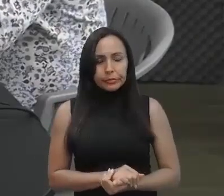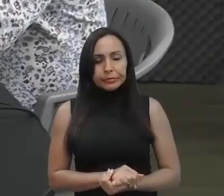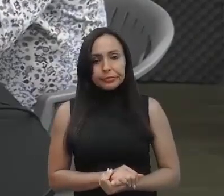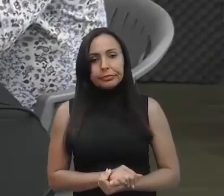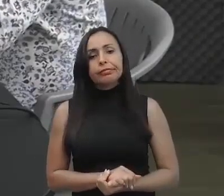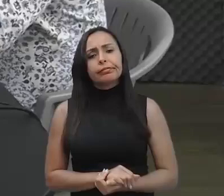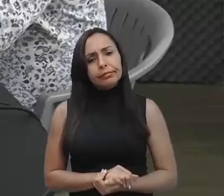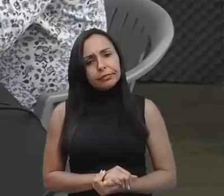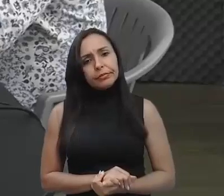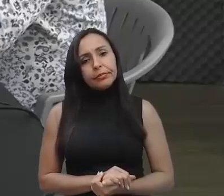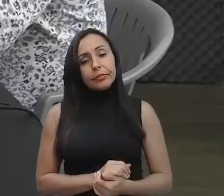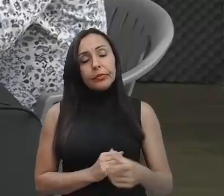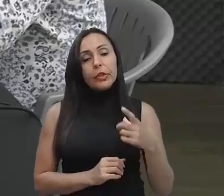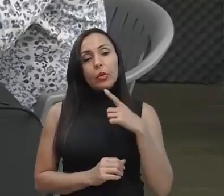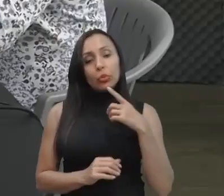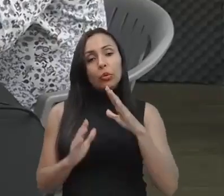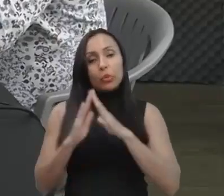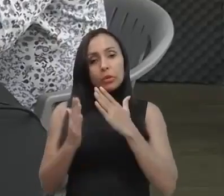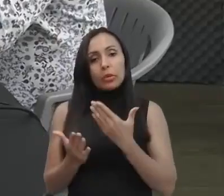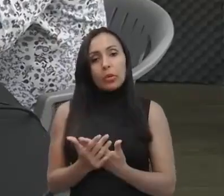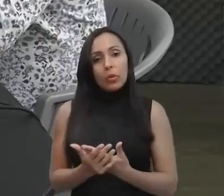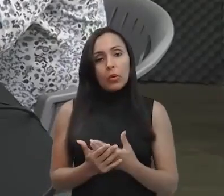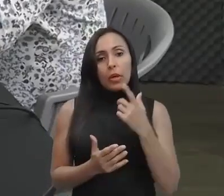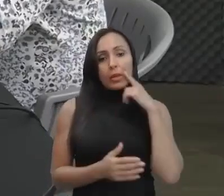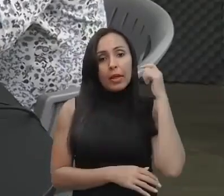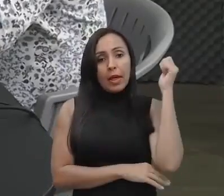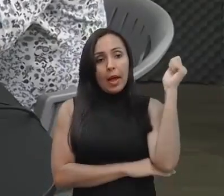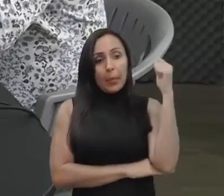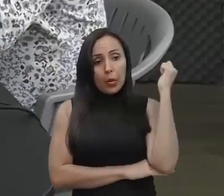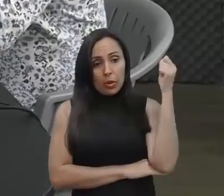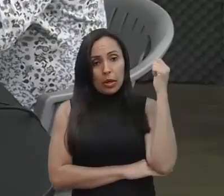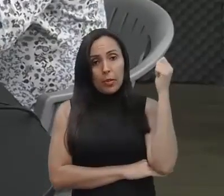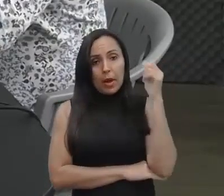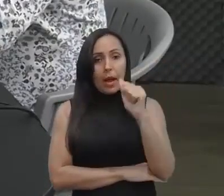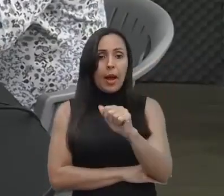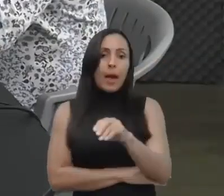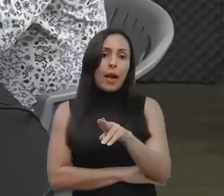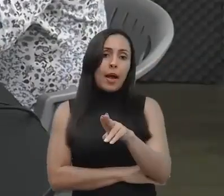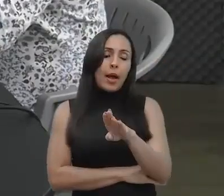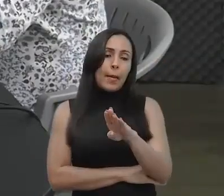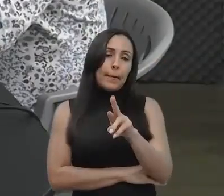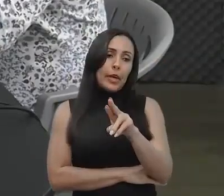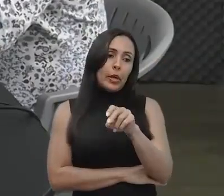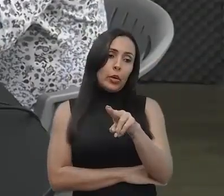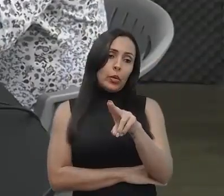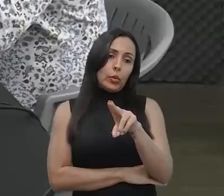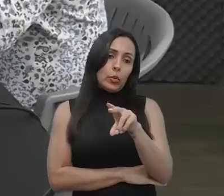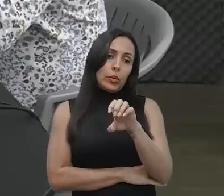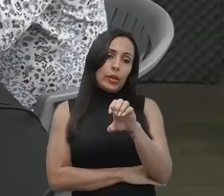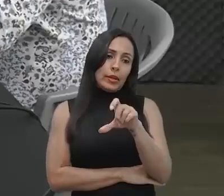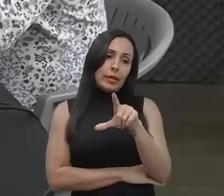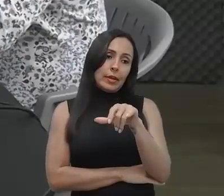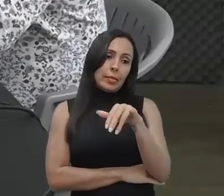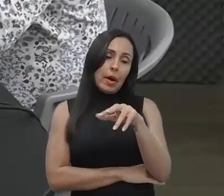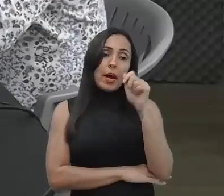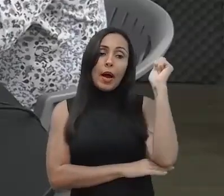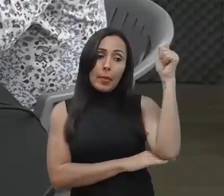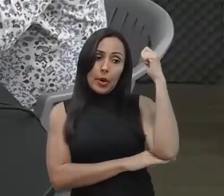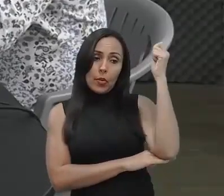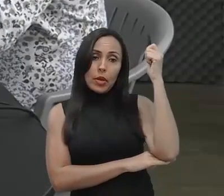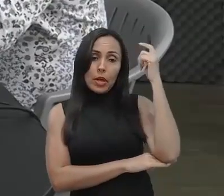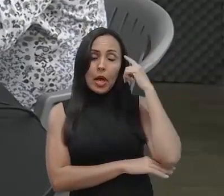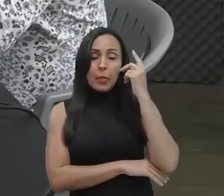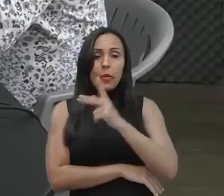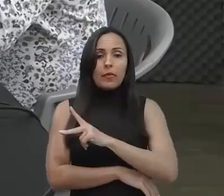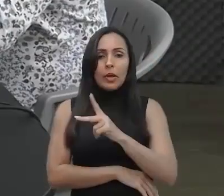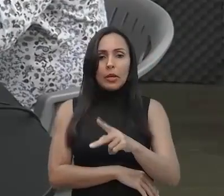uma escola de Abreu e Lima se eu não me engano eu conheci tinha um projeto lá que a professora era fã apaixonada por